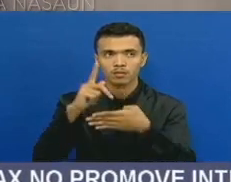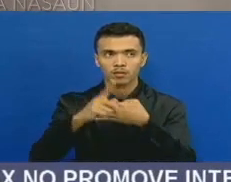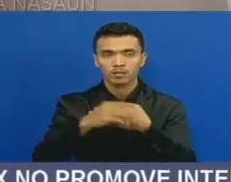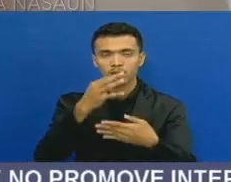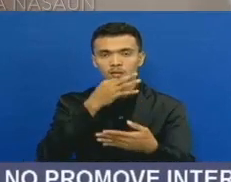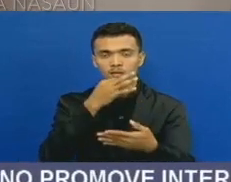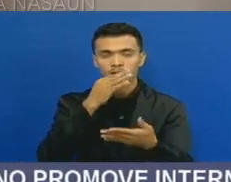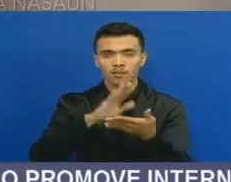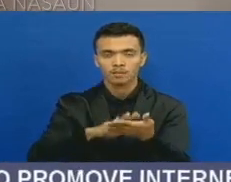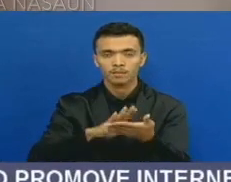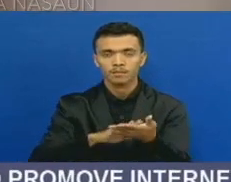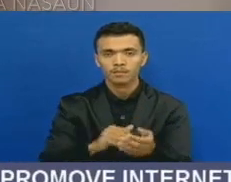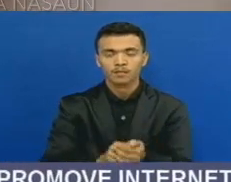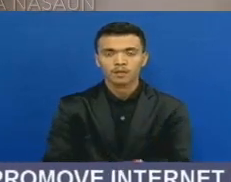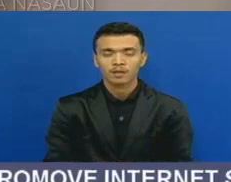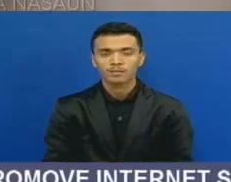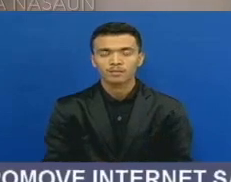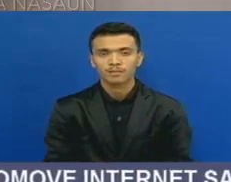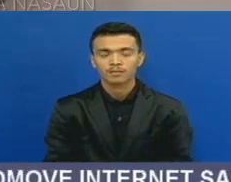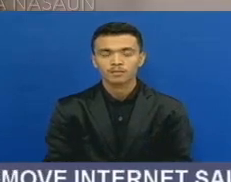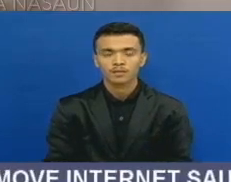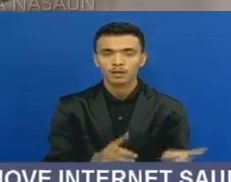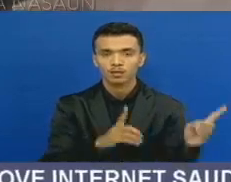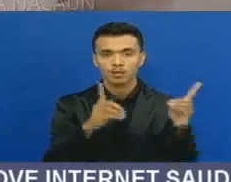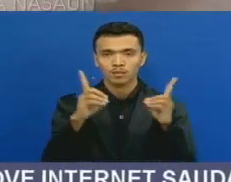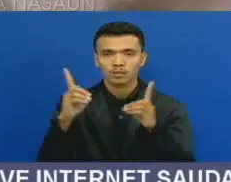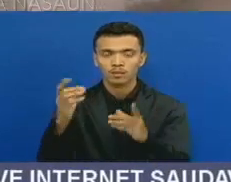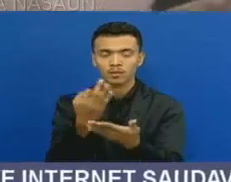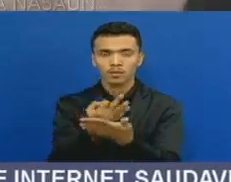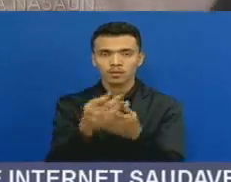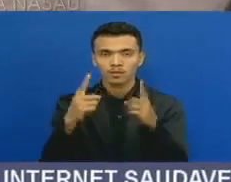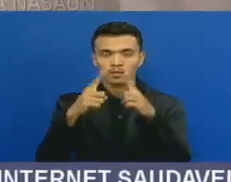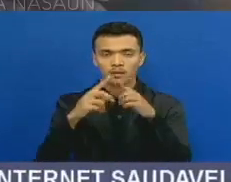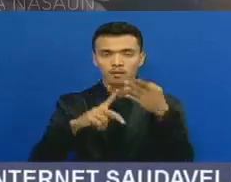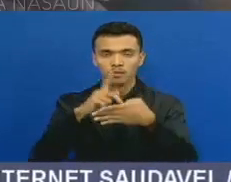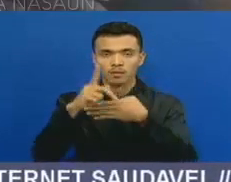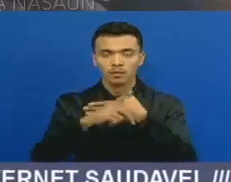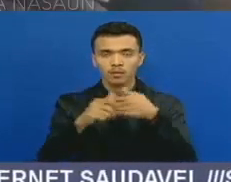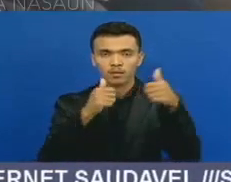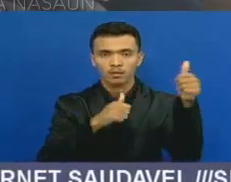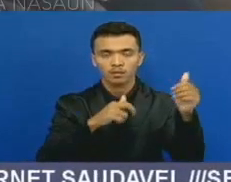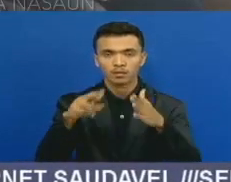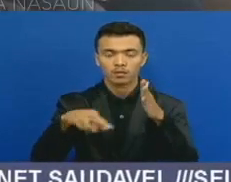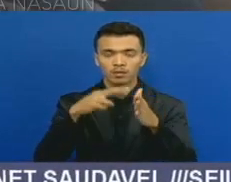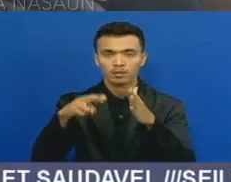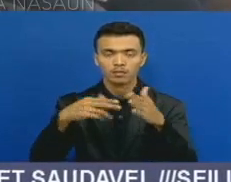escolar, nebe MZ de forma ona, ato executa orçamento ba programa netur materialan nebe